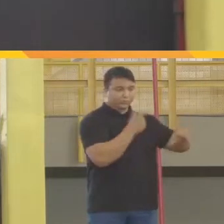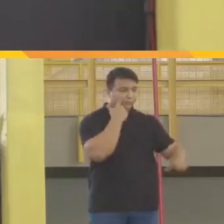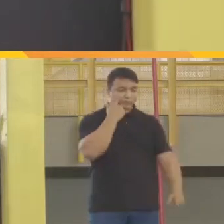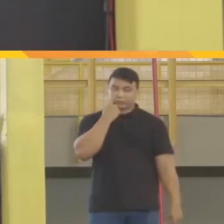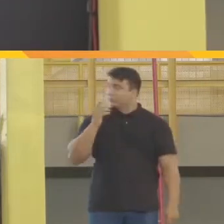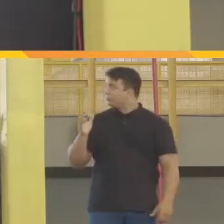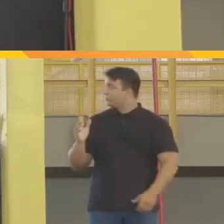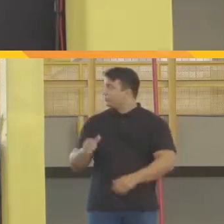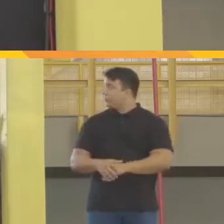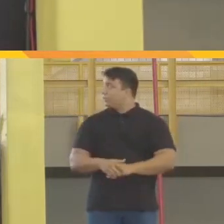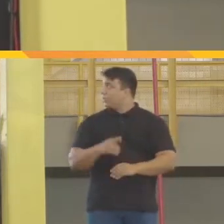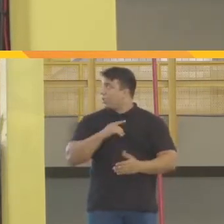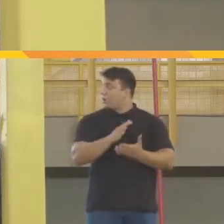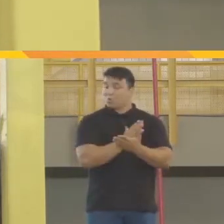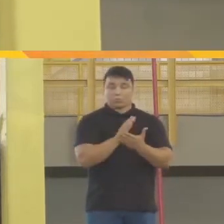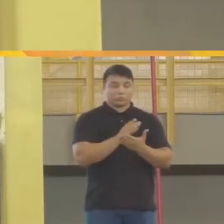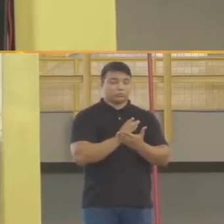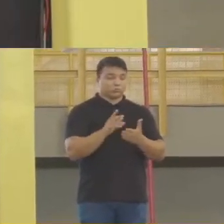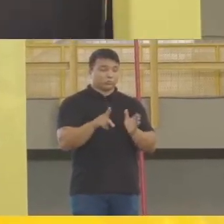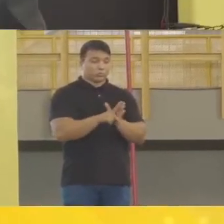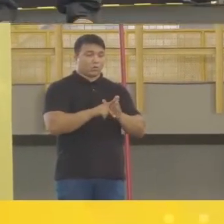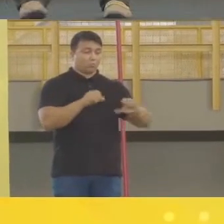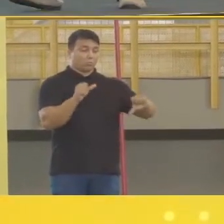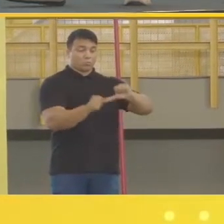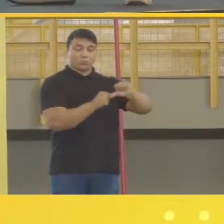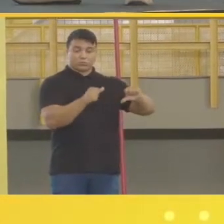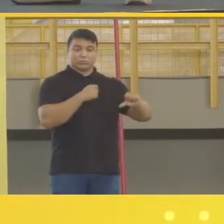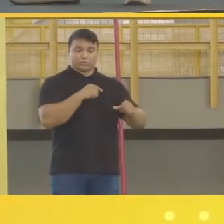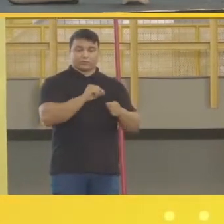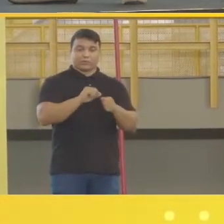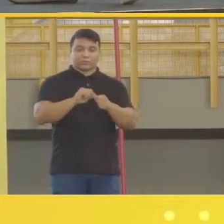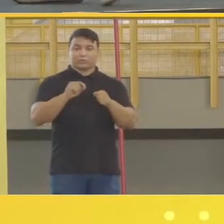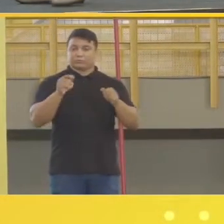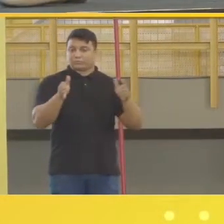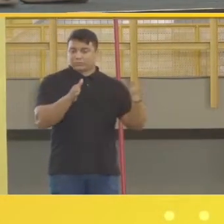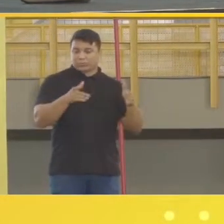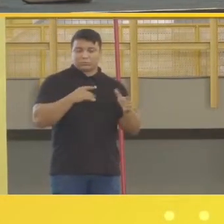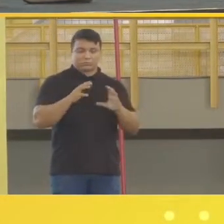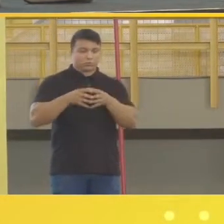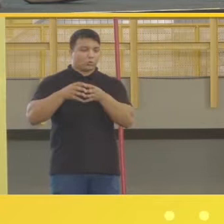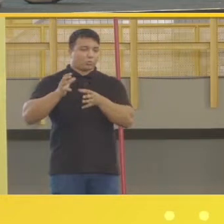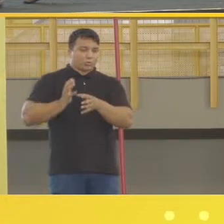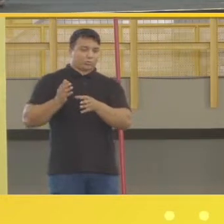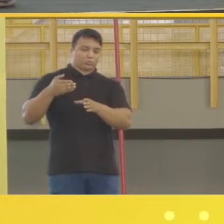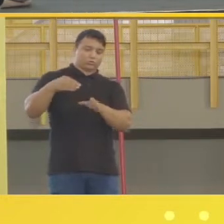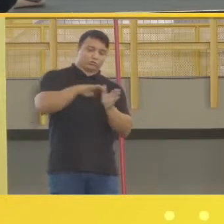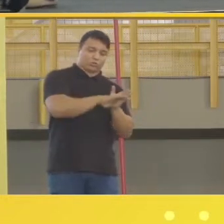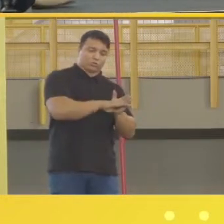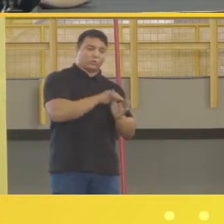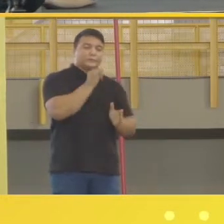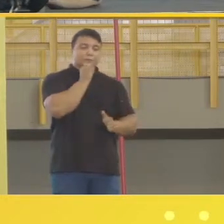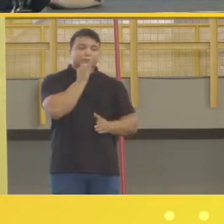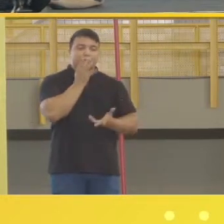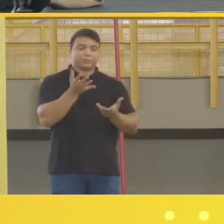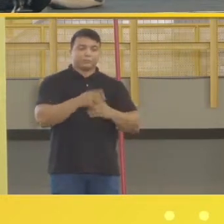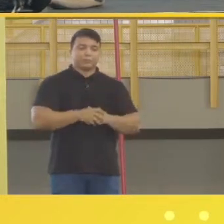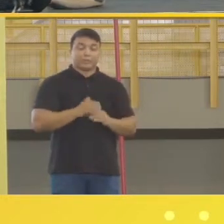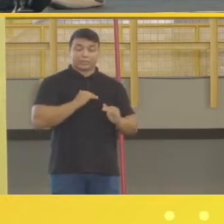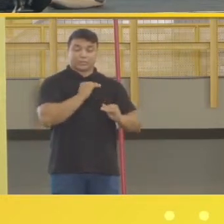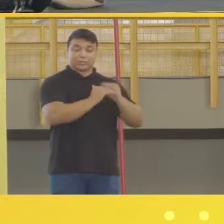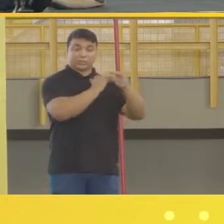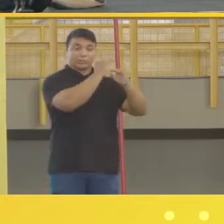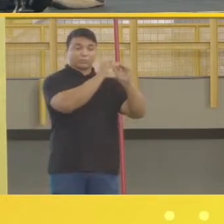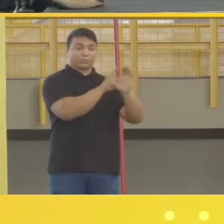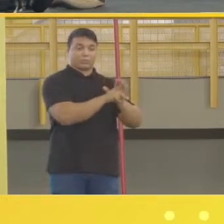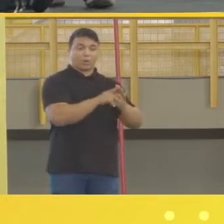vocês estão vendo algumas das mudanças que foram feitas com a vinda da corte para cá. Por exemplo, o desenvolvimento